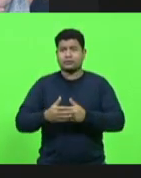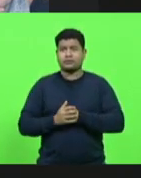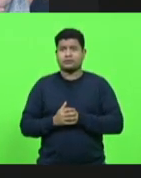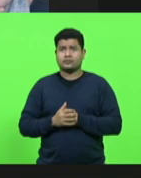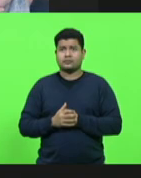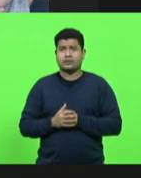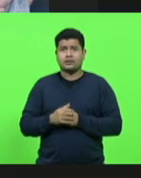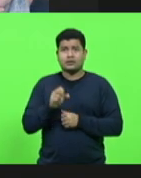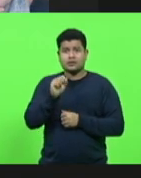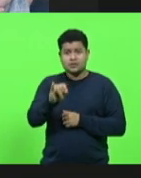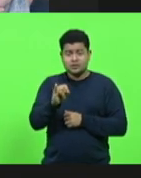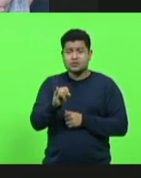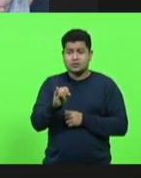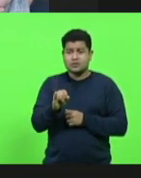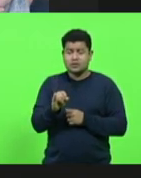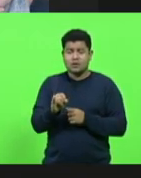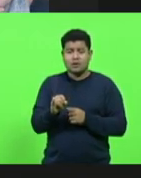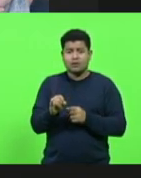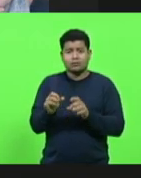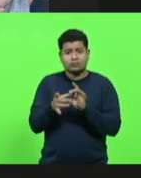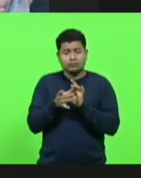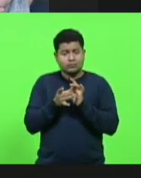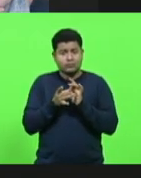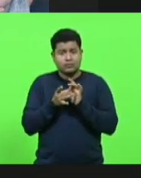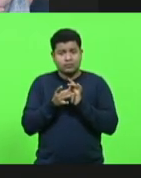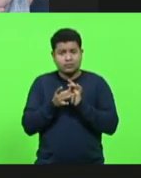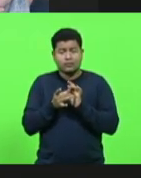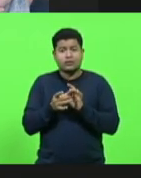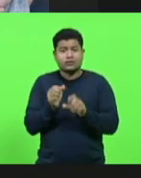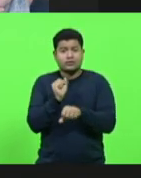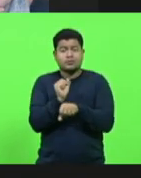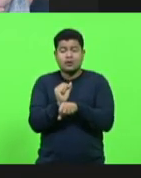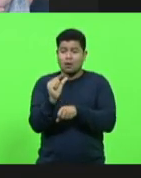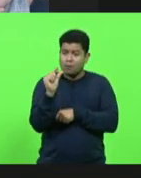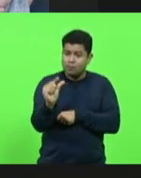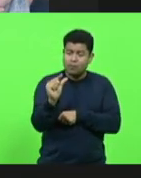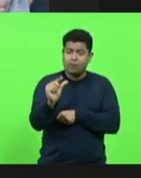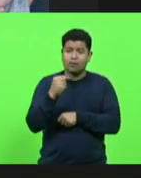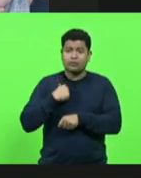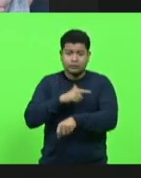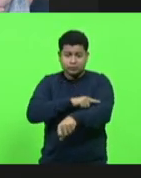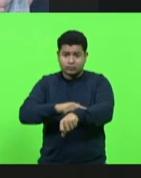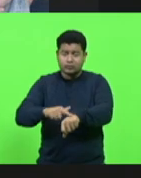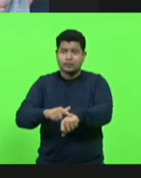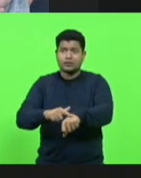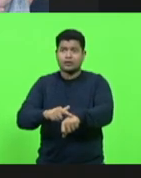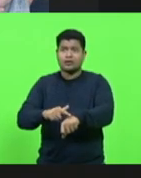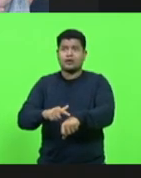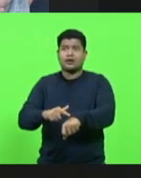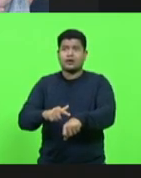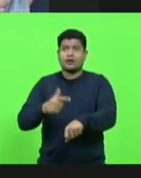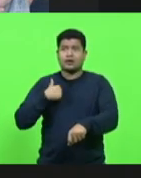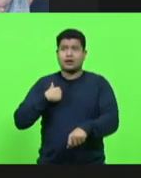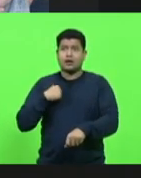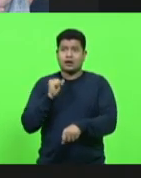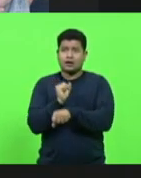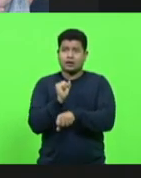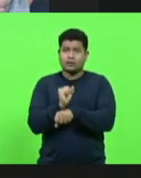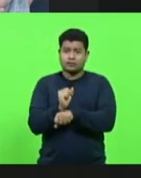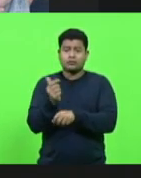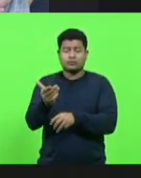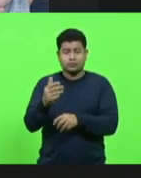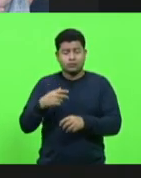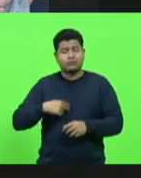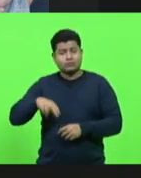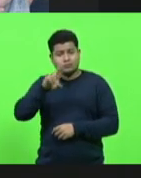deputado Jomim. Se o senhor me permitir terminar, se o senhor me permitir, for educado ao ponto de me permitir terminar, o senhor vai ter o uso